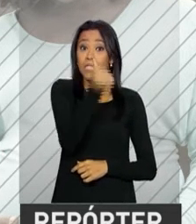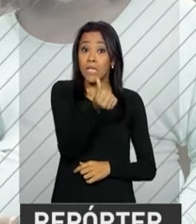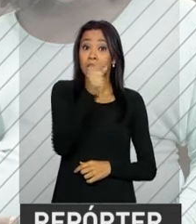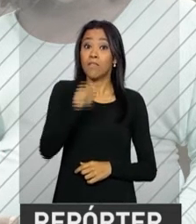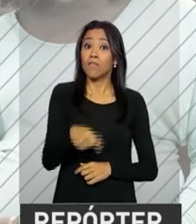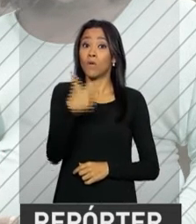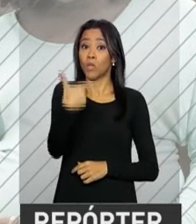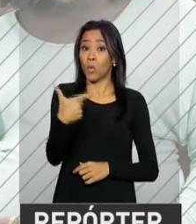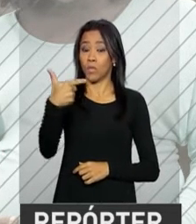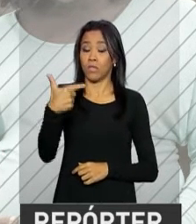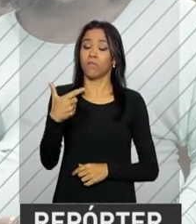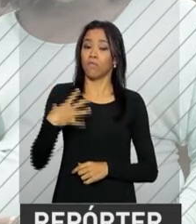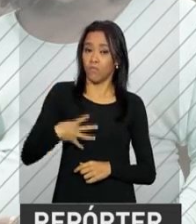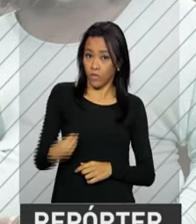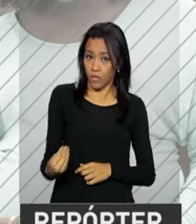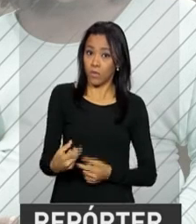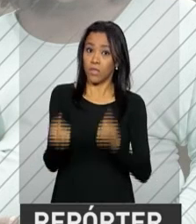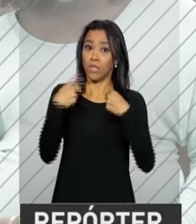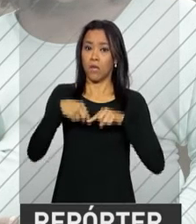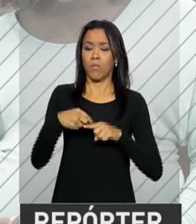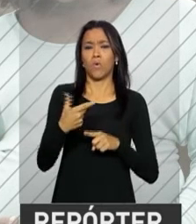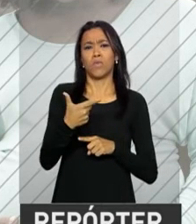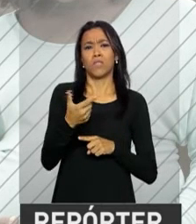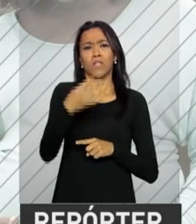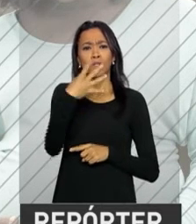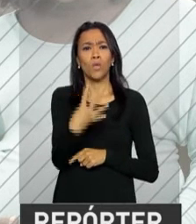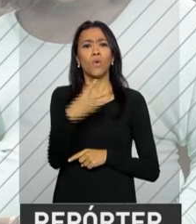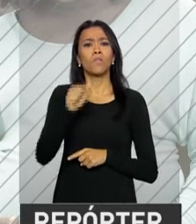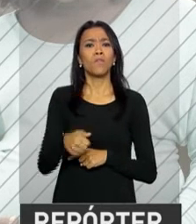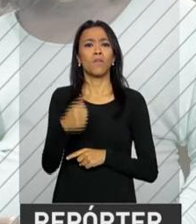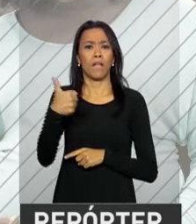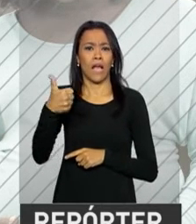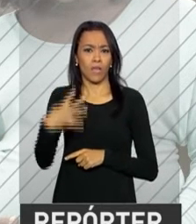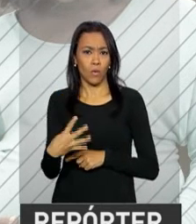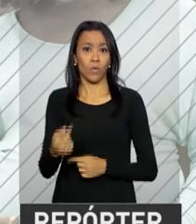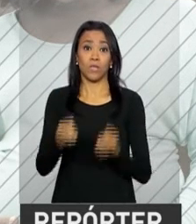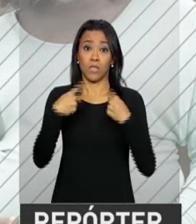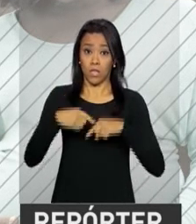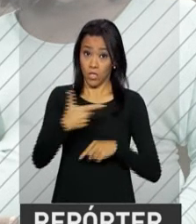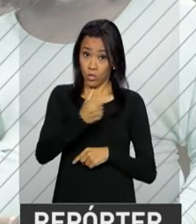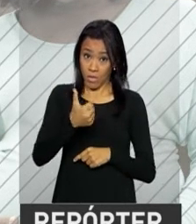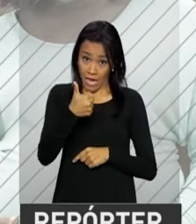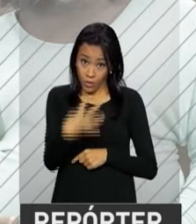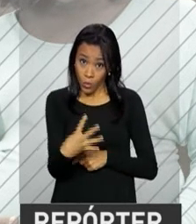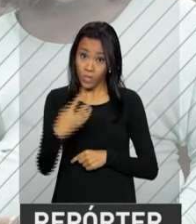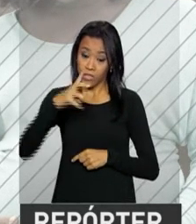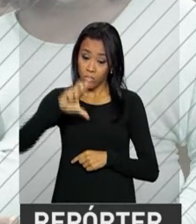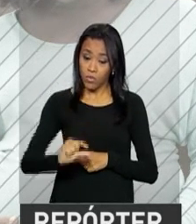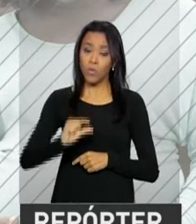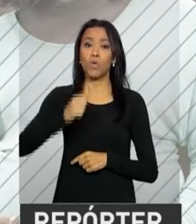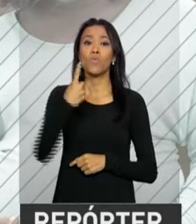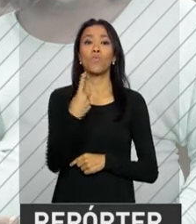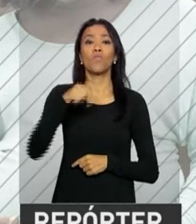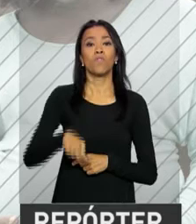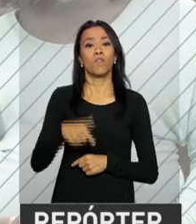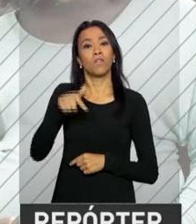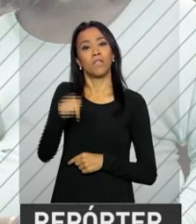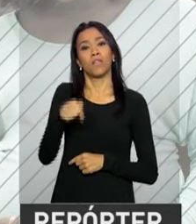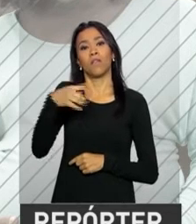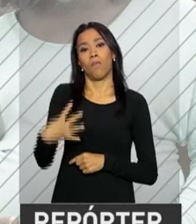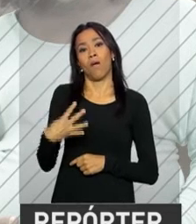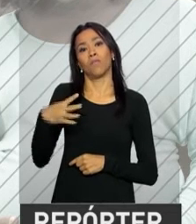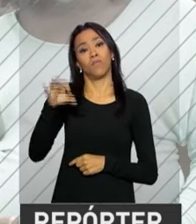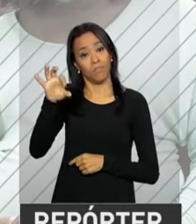filhos em 2004 esse número é de 2,14 em 2014 já havia caído para 1,74